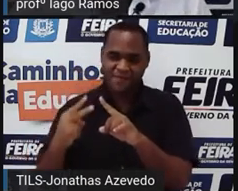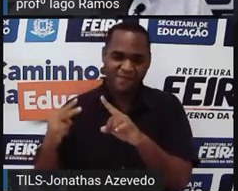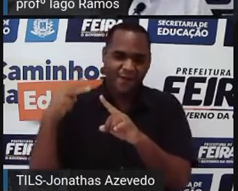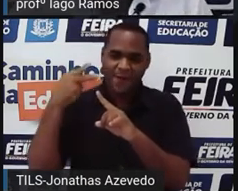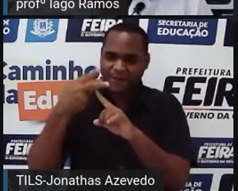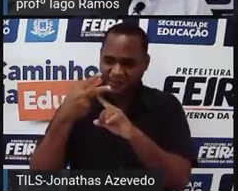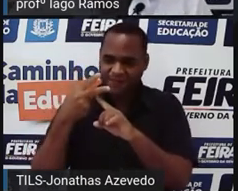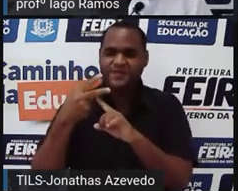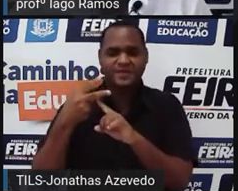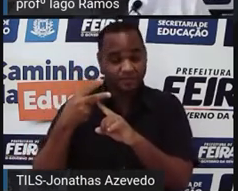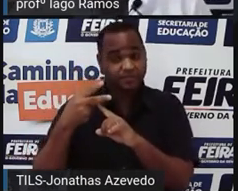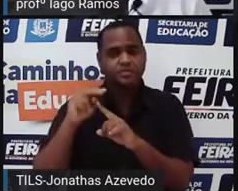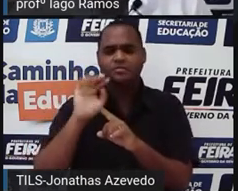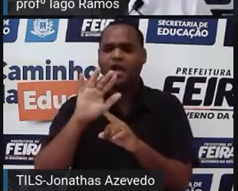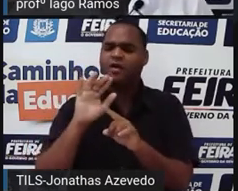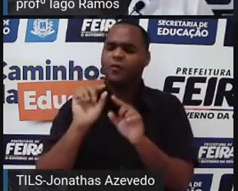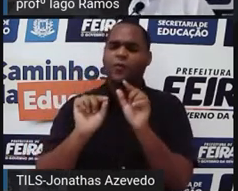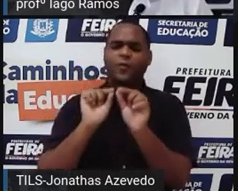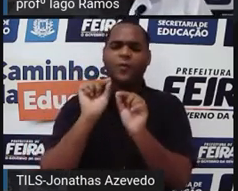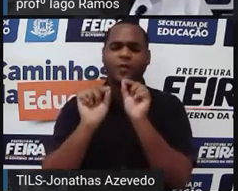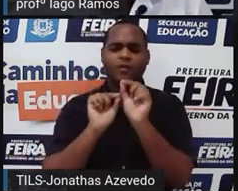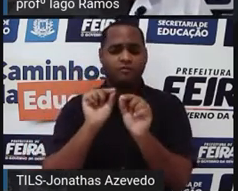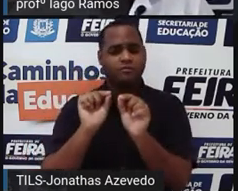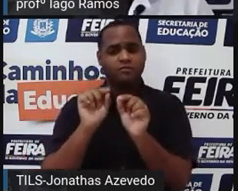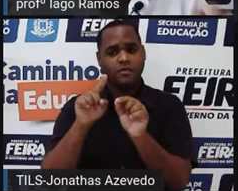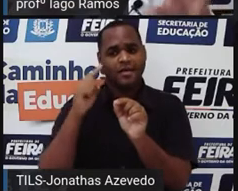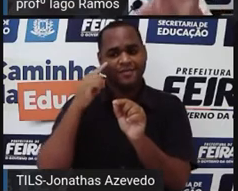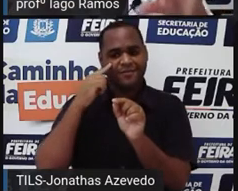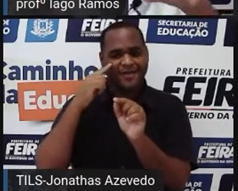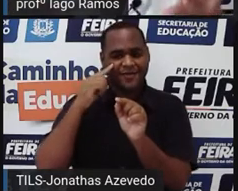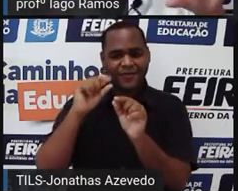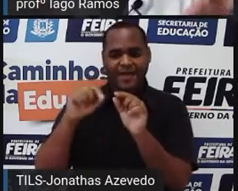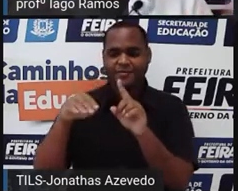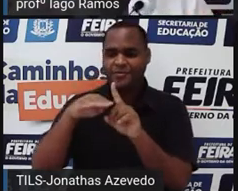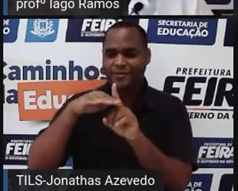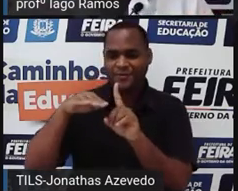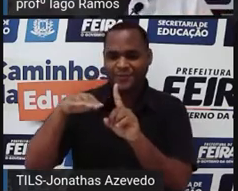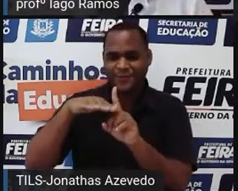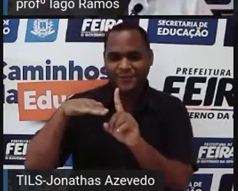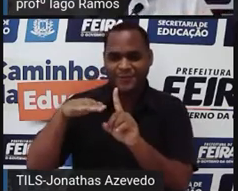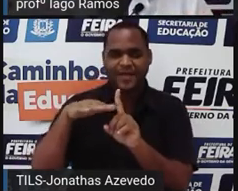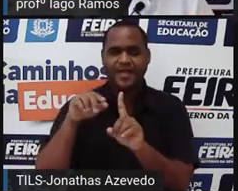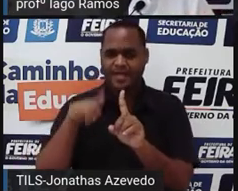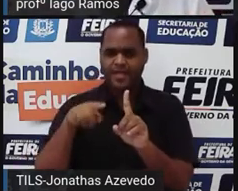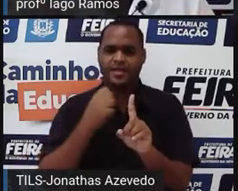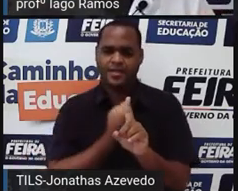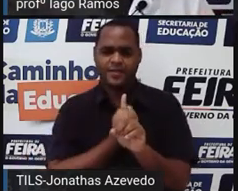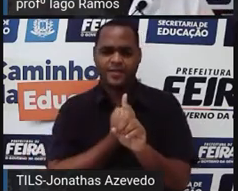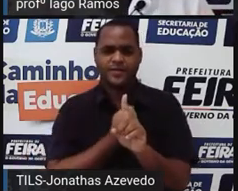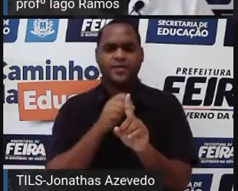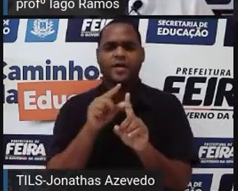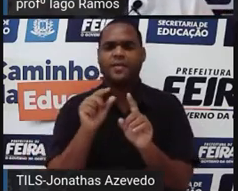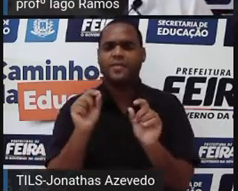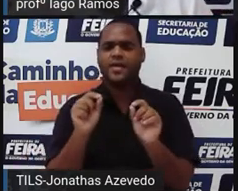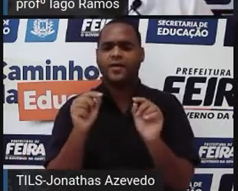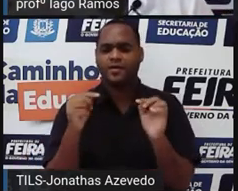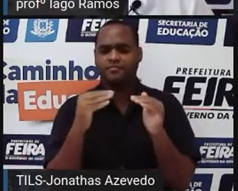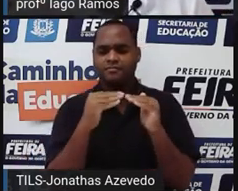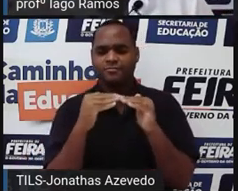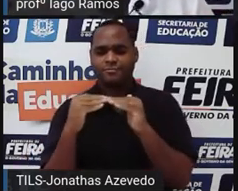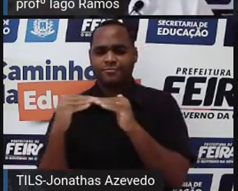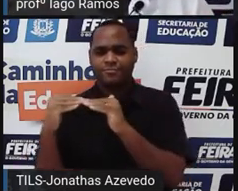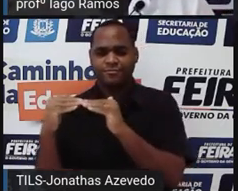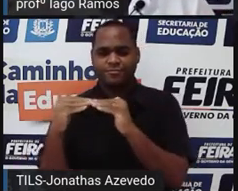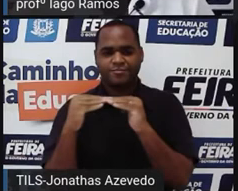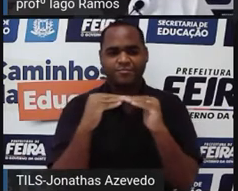essas potenciações, as bases, que são os números que ficam embaixo, são todas iguais.